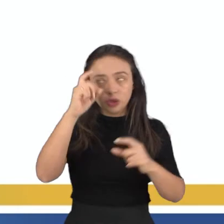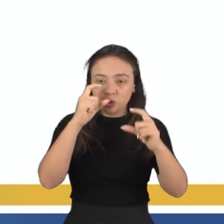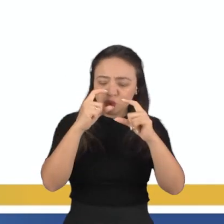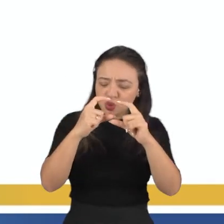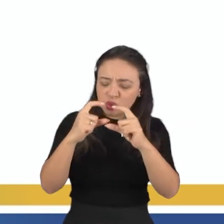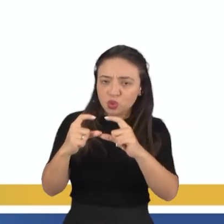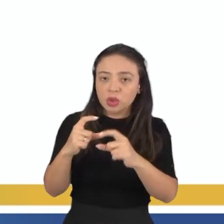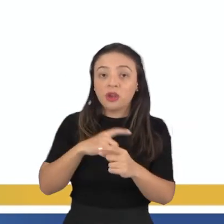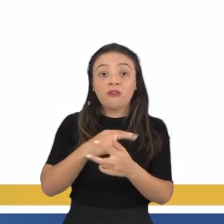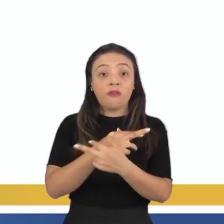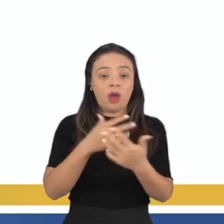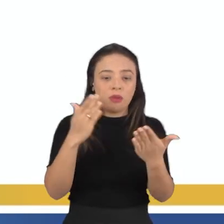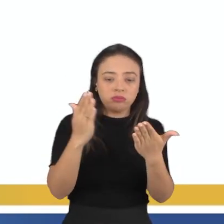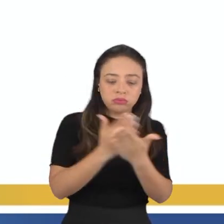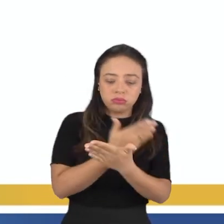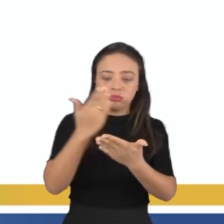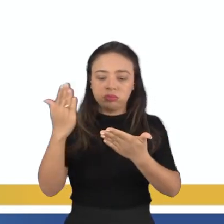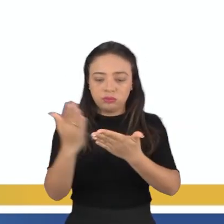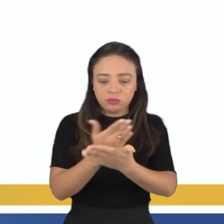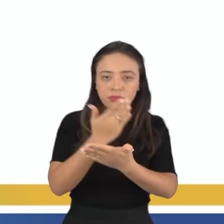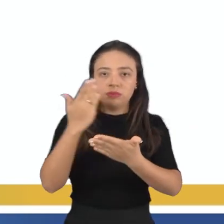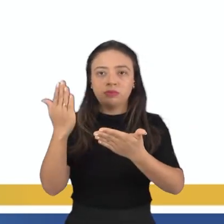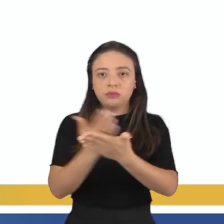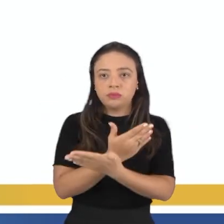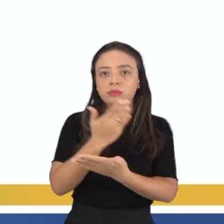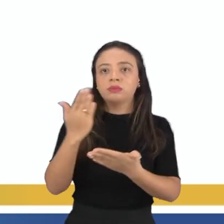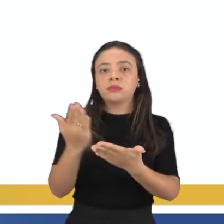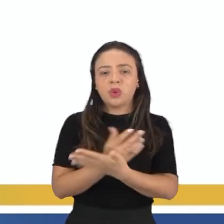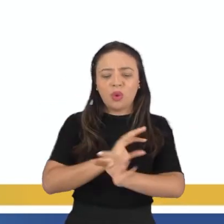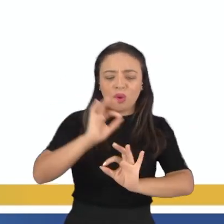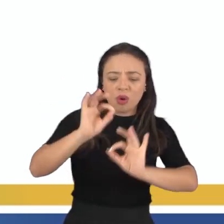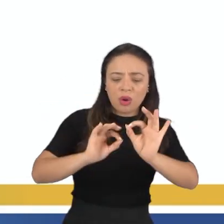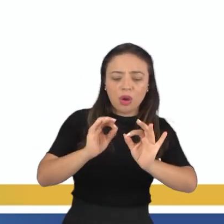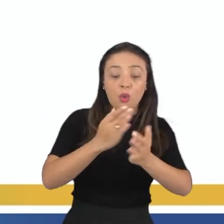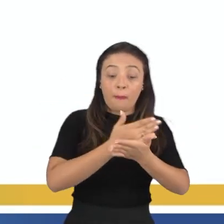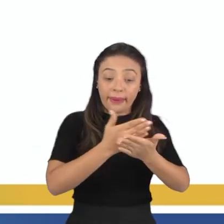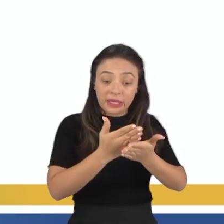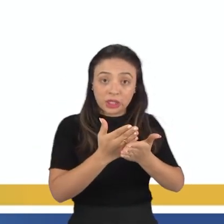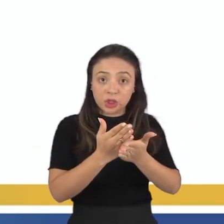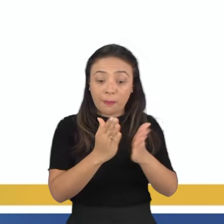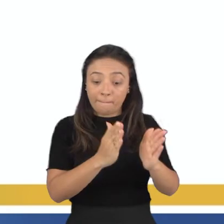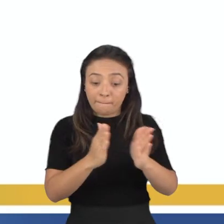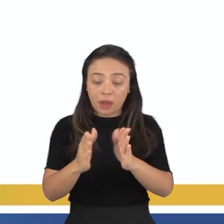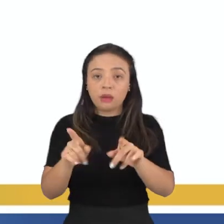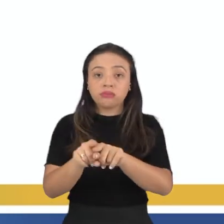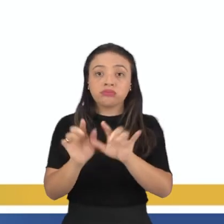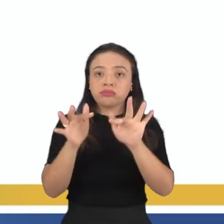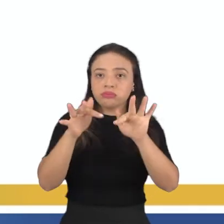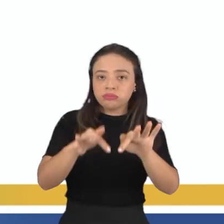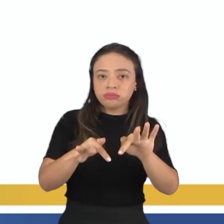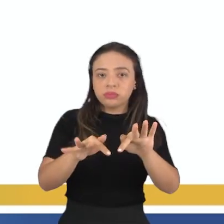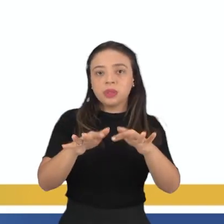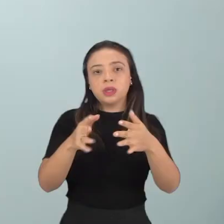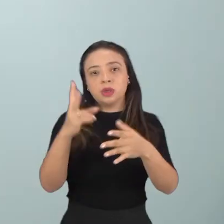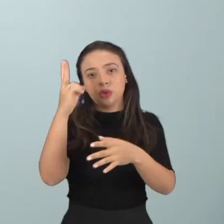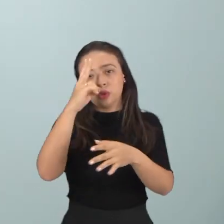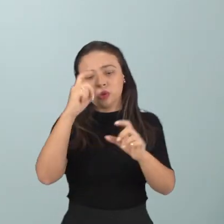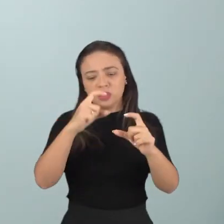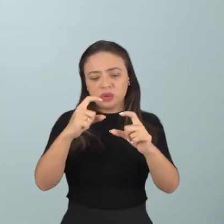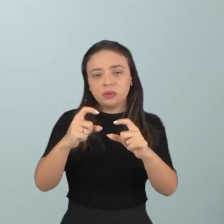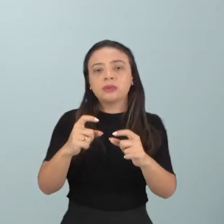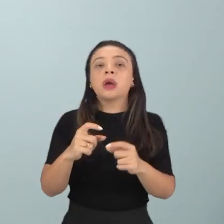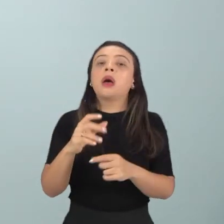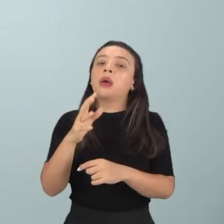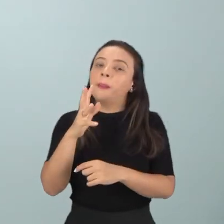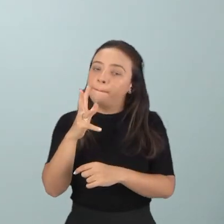em quadrinhos ela tem páginas é como se fosse uma historinha né que é elaborada com começo meio e fim Então a nossa história em quadrinhos ela vai